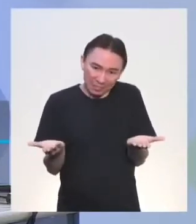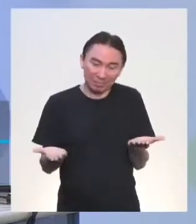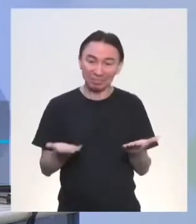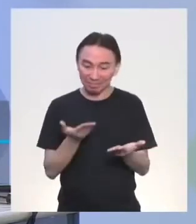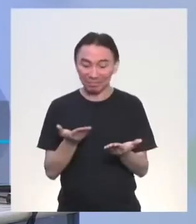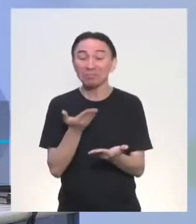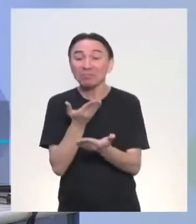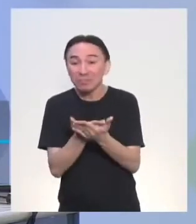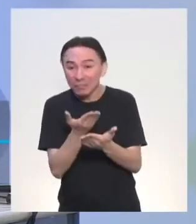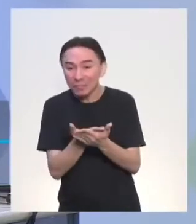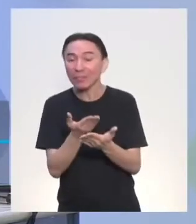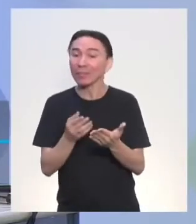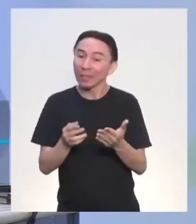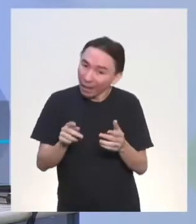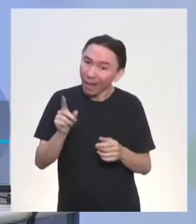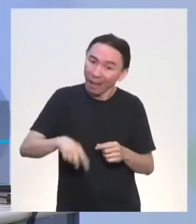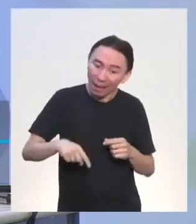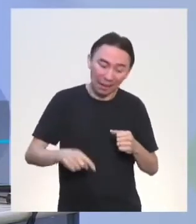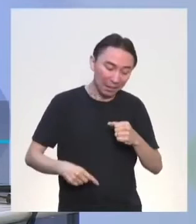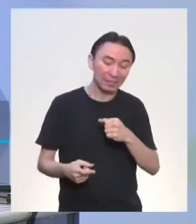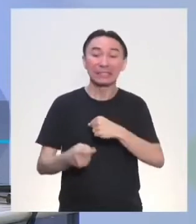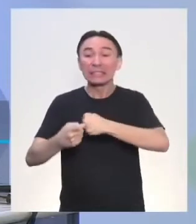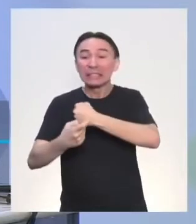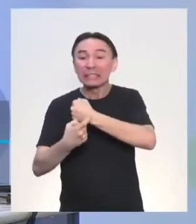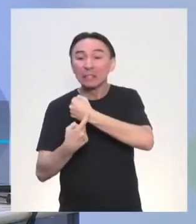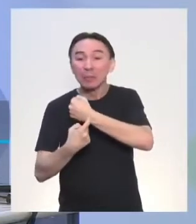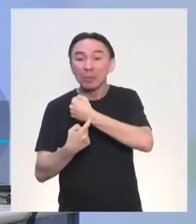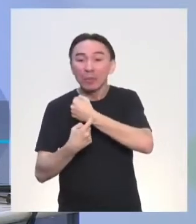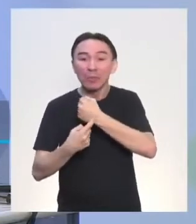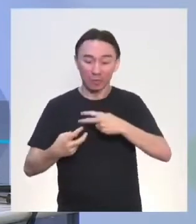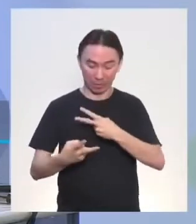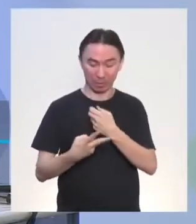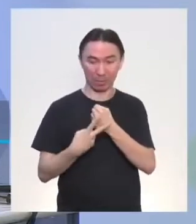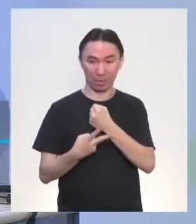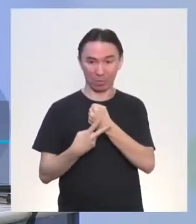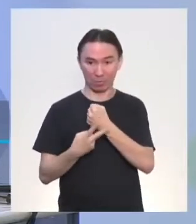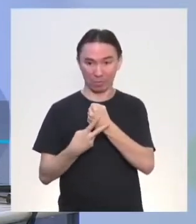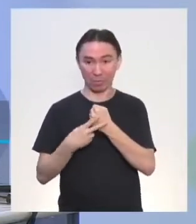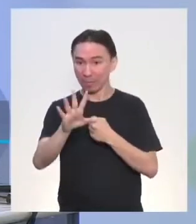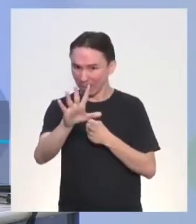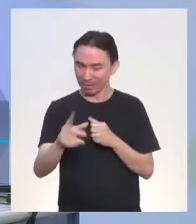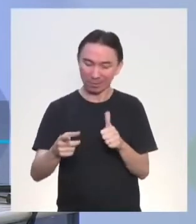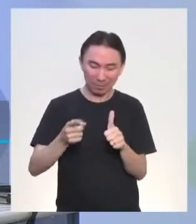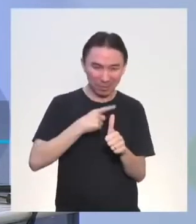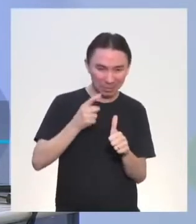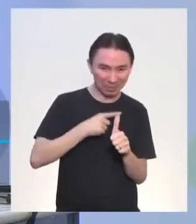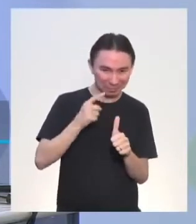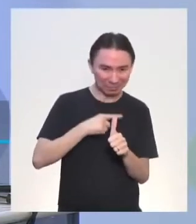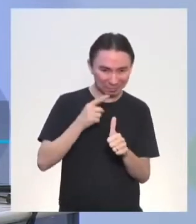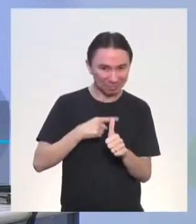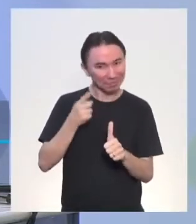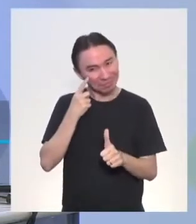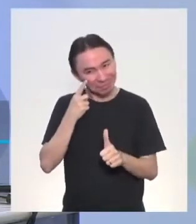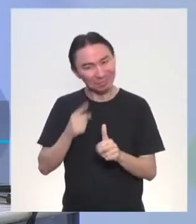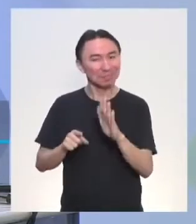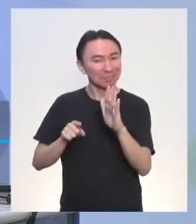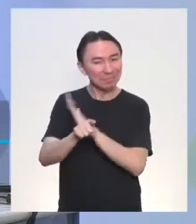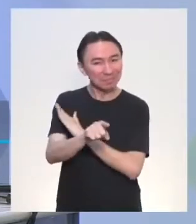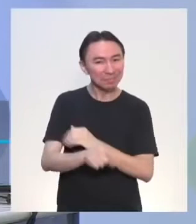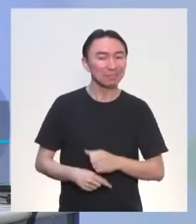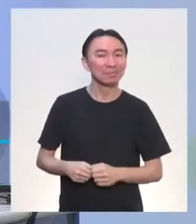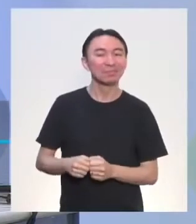Mas antes disso, eu vou perguntar para vocês também. Aí vou dar um minutinho e vocês coloquem no chat para nós.